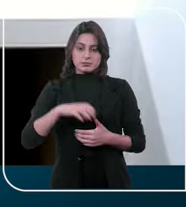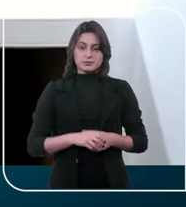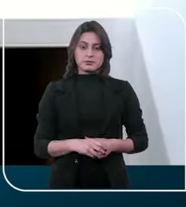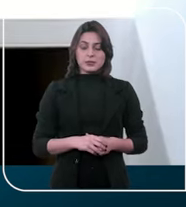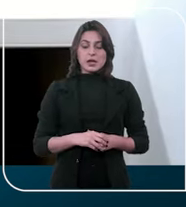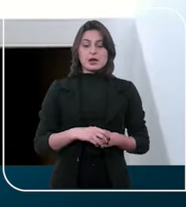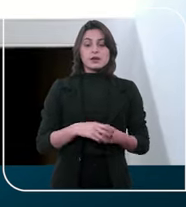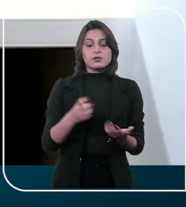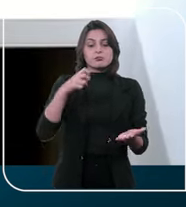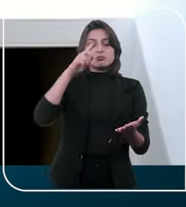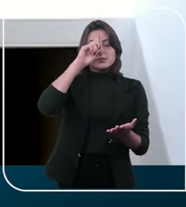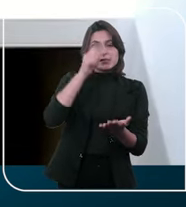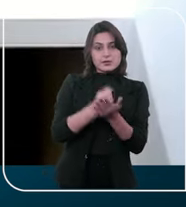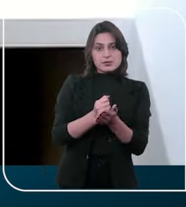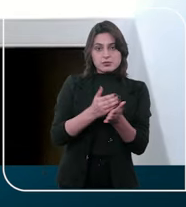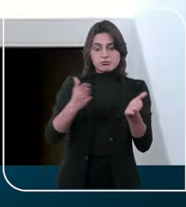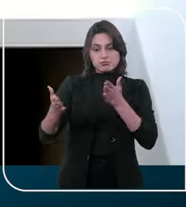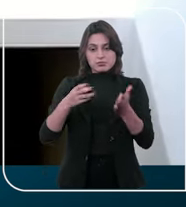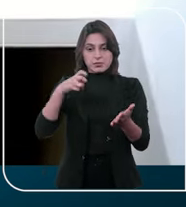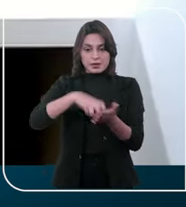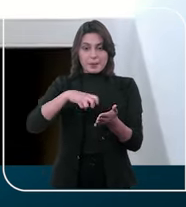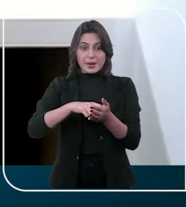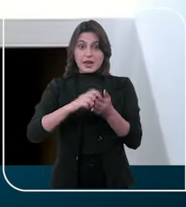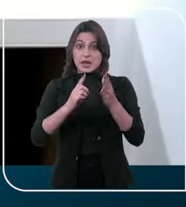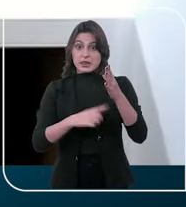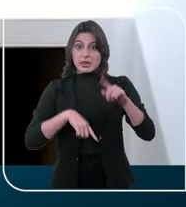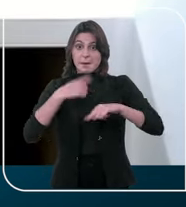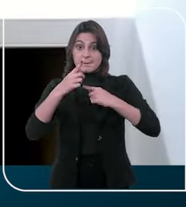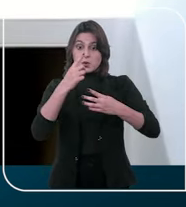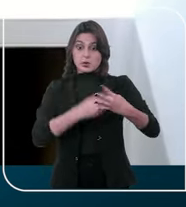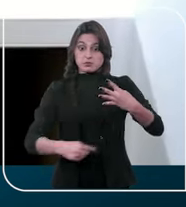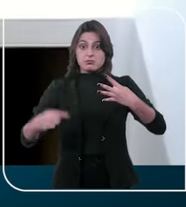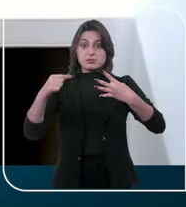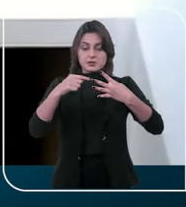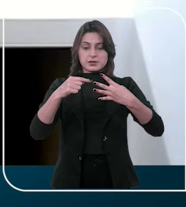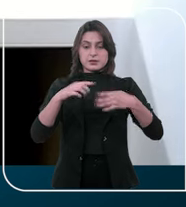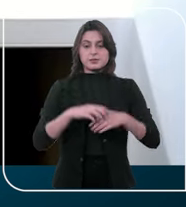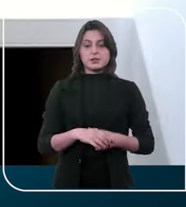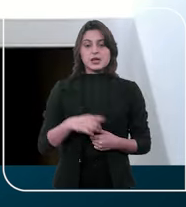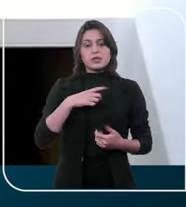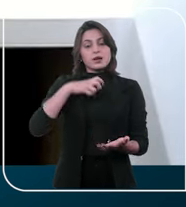instância, ela automaticamente abarcaria também as condenações do Tribunal do Júri, que é uma